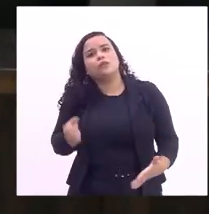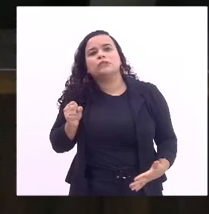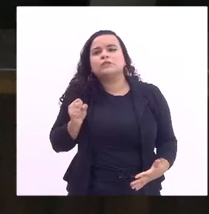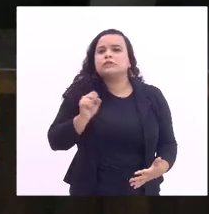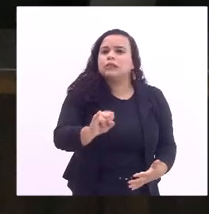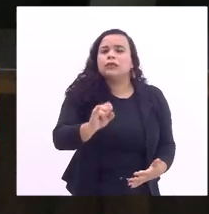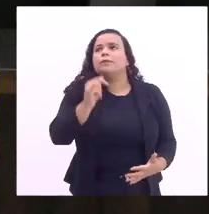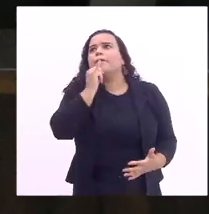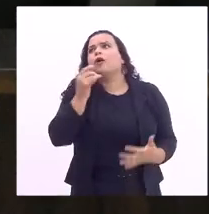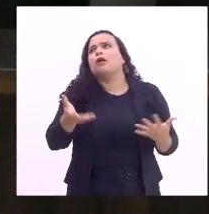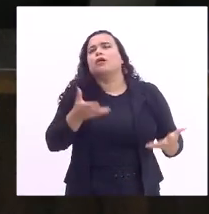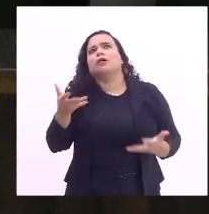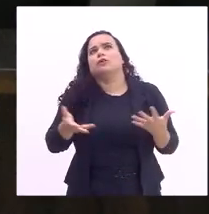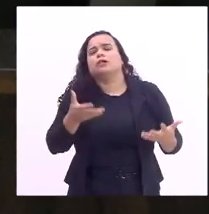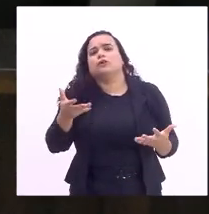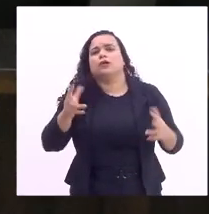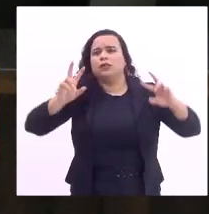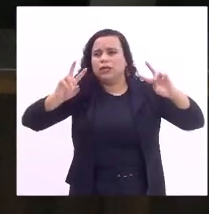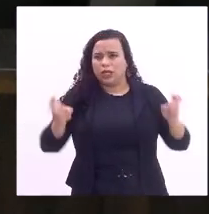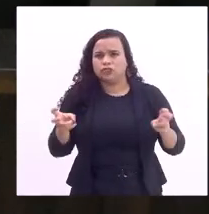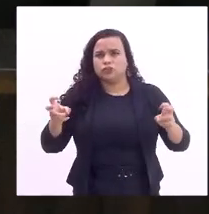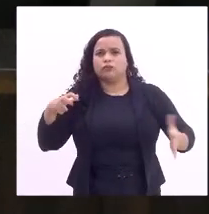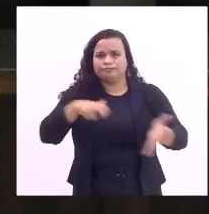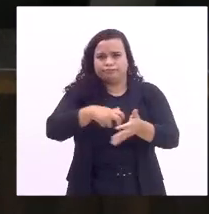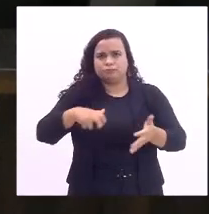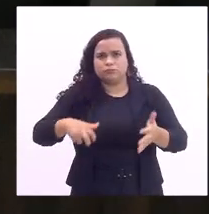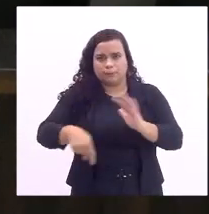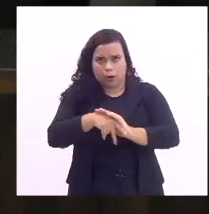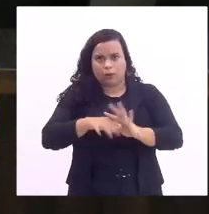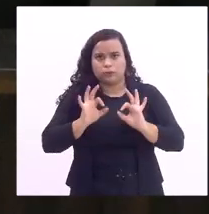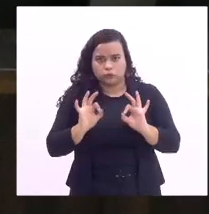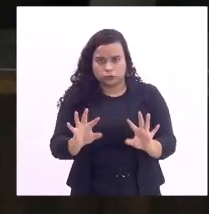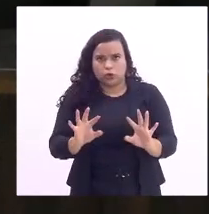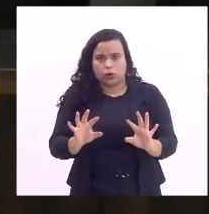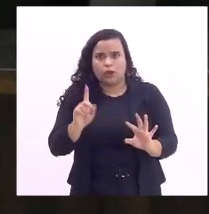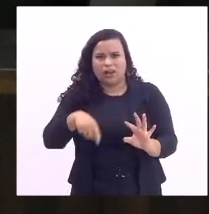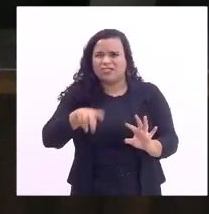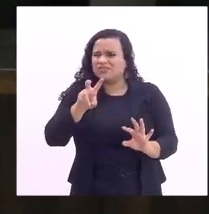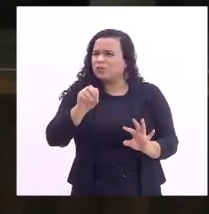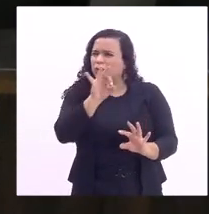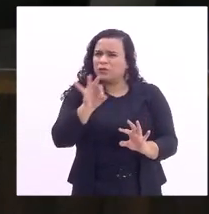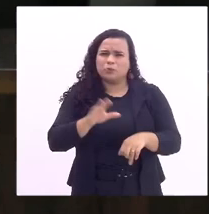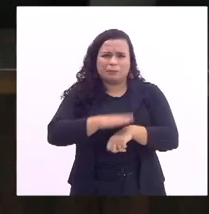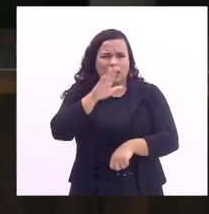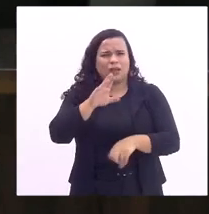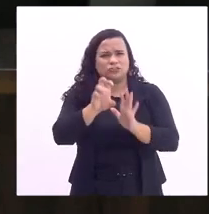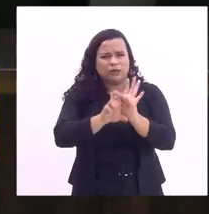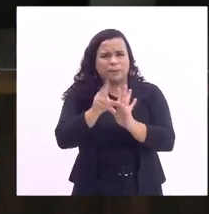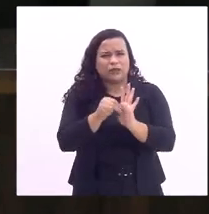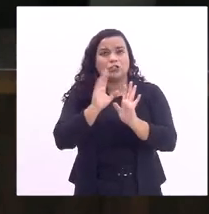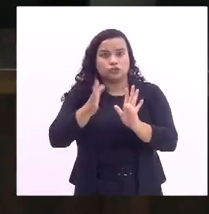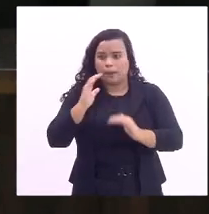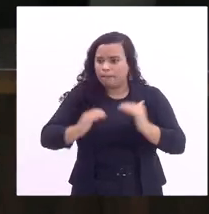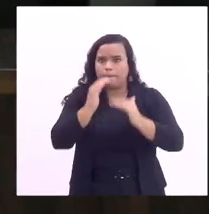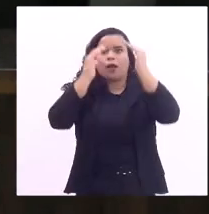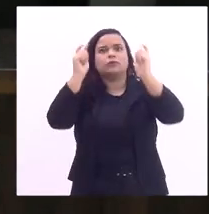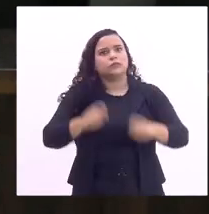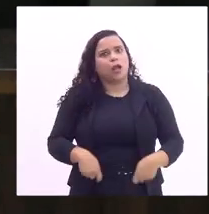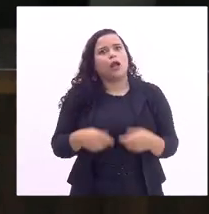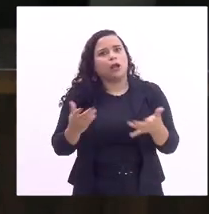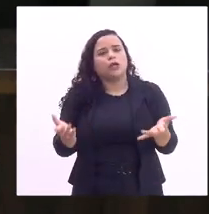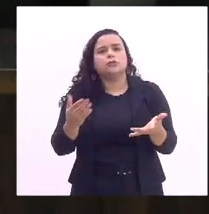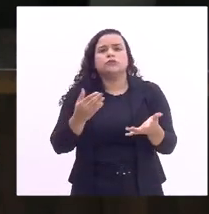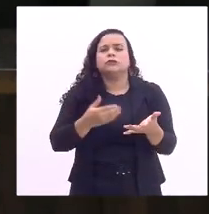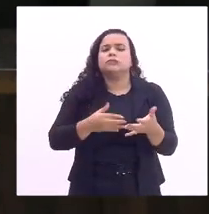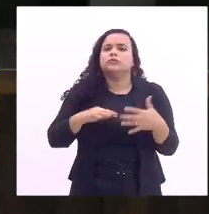tirarmos só a questão disciplinar, que são mais de 50% das emendas, a gente avança muito. Sendo assim, eu posso